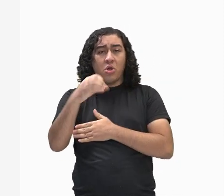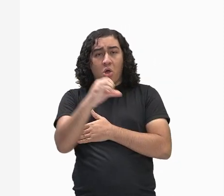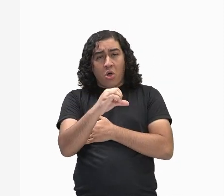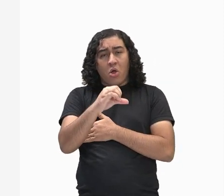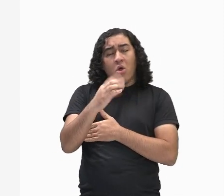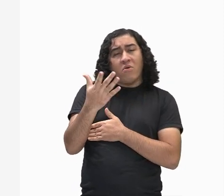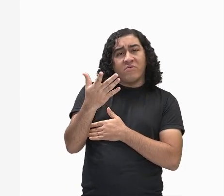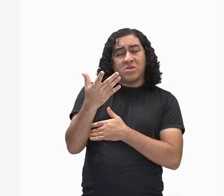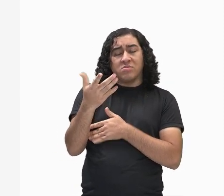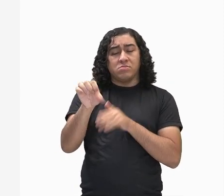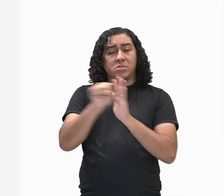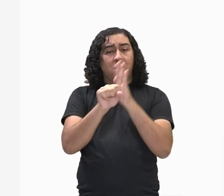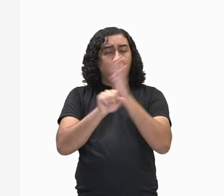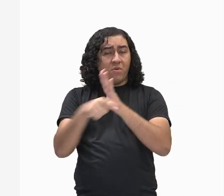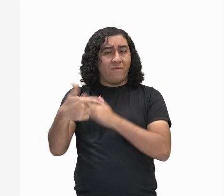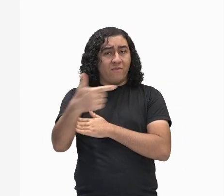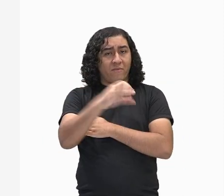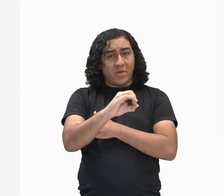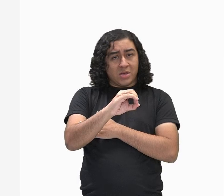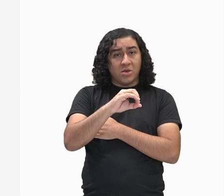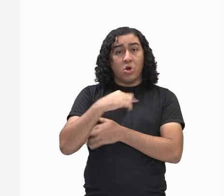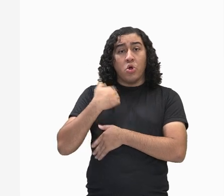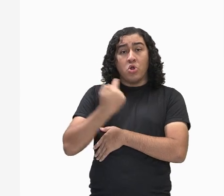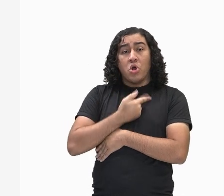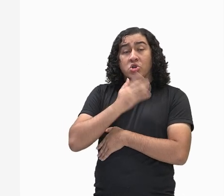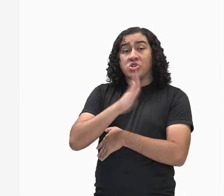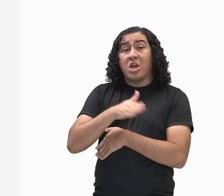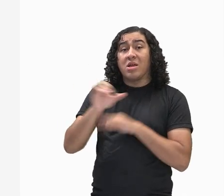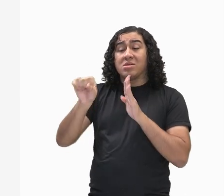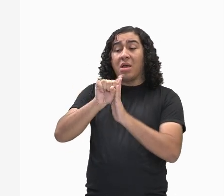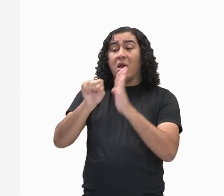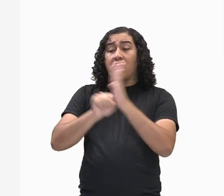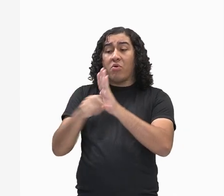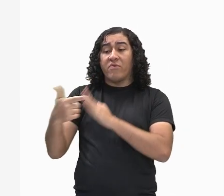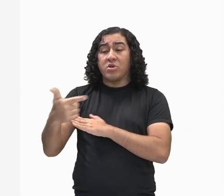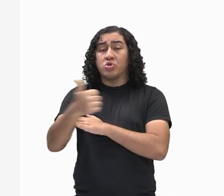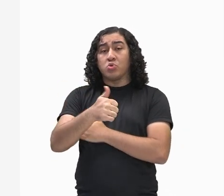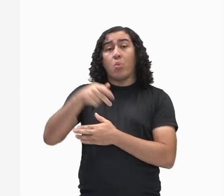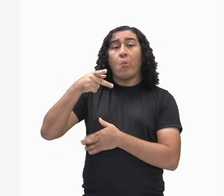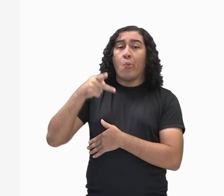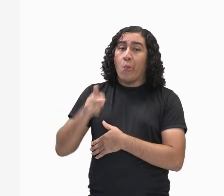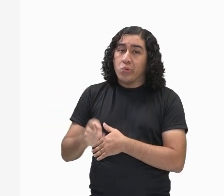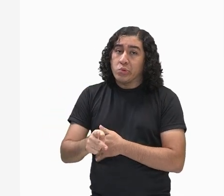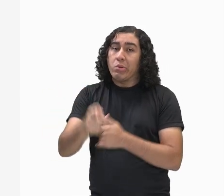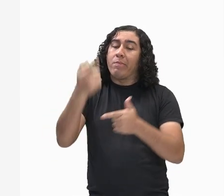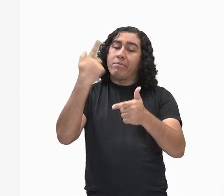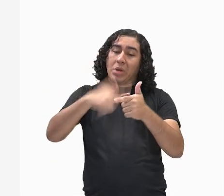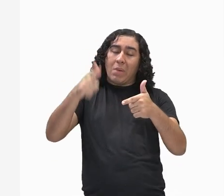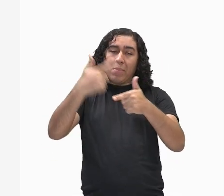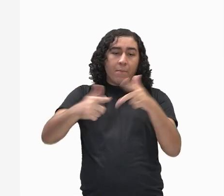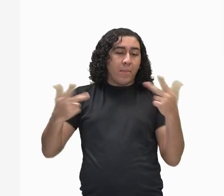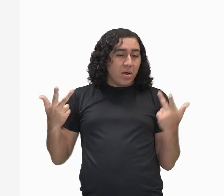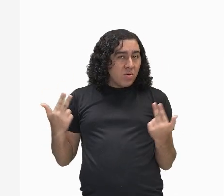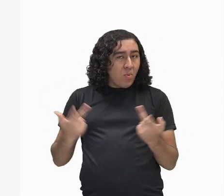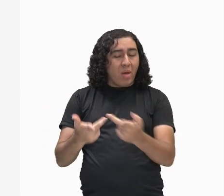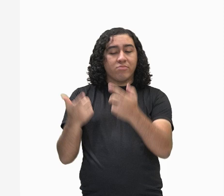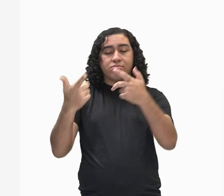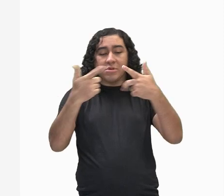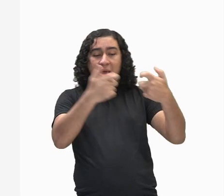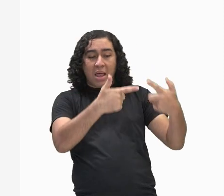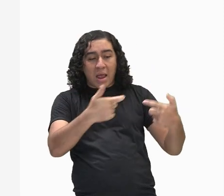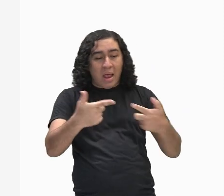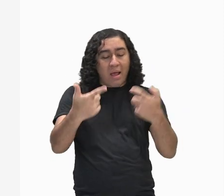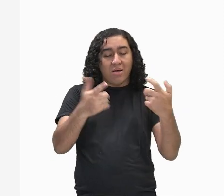XIX, XX, e nós já estamos no século XXI e a gente continua enfrentando esses mesmos problemas aí, de guerras,